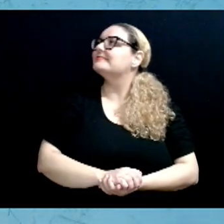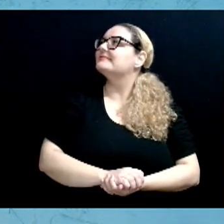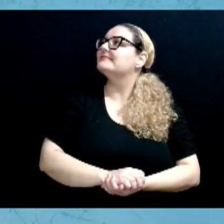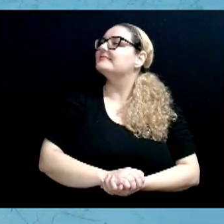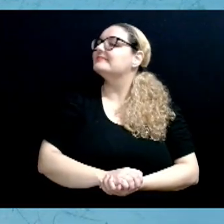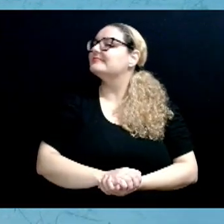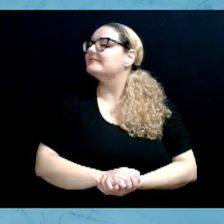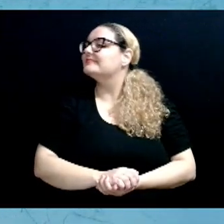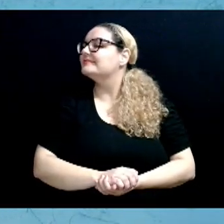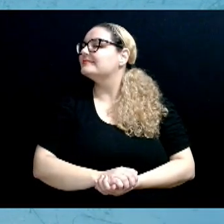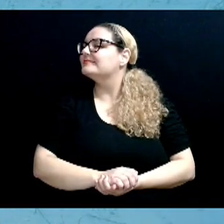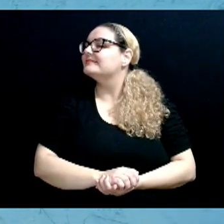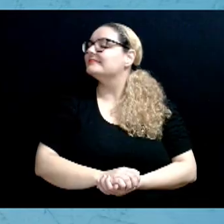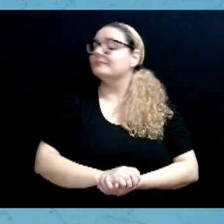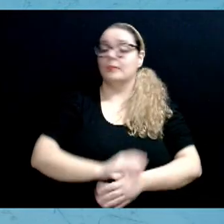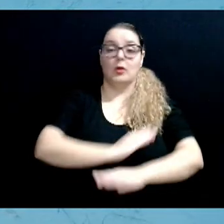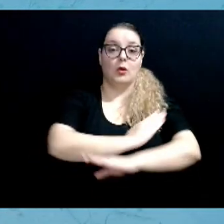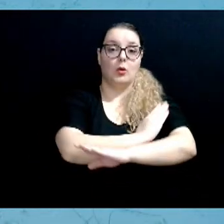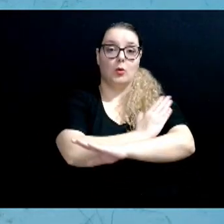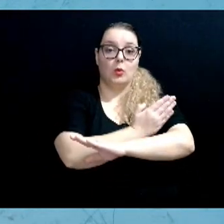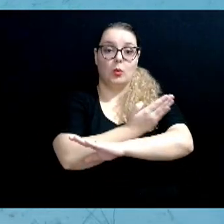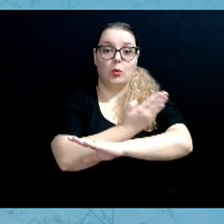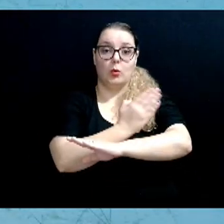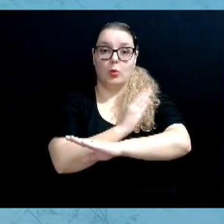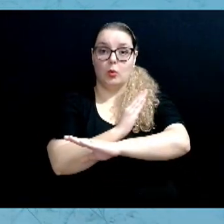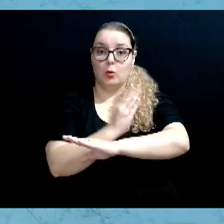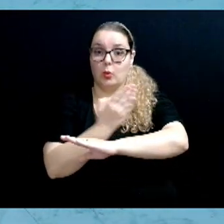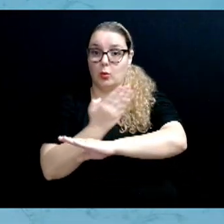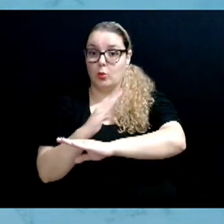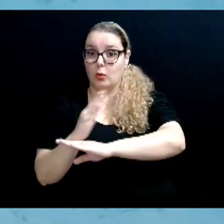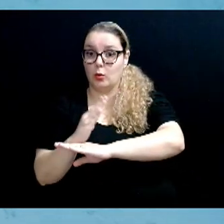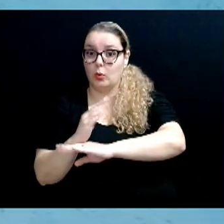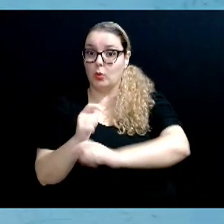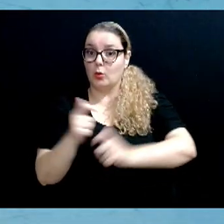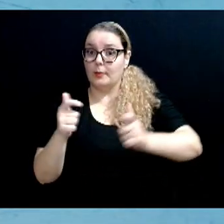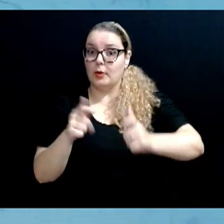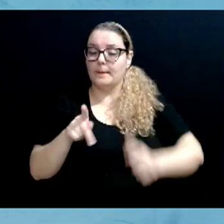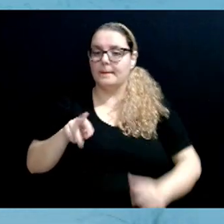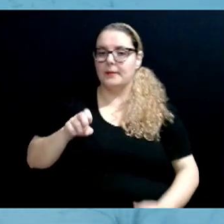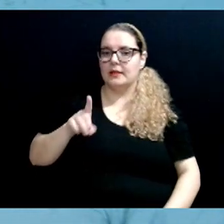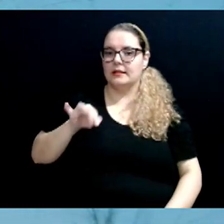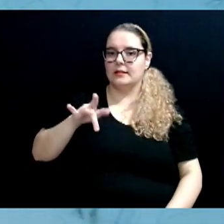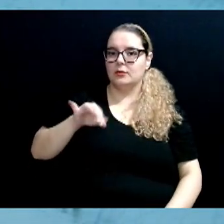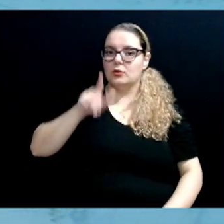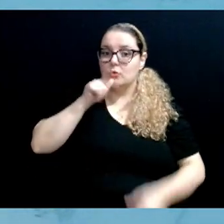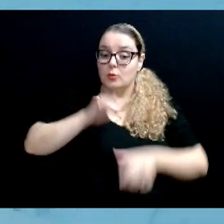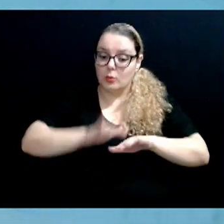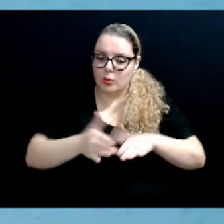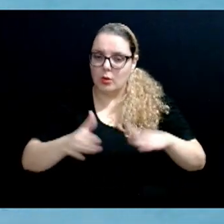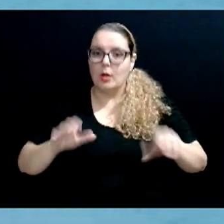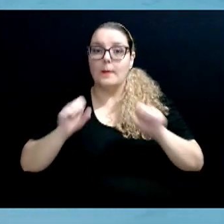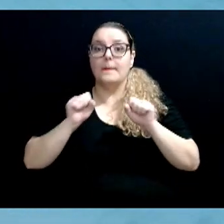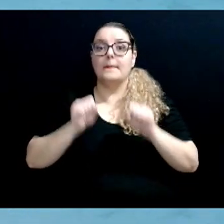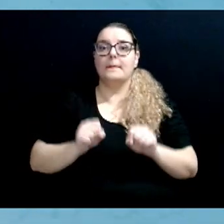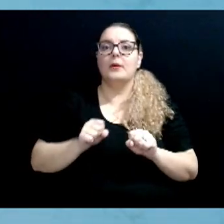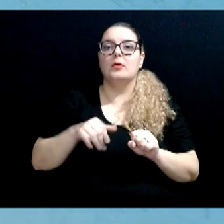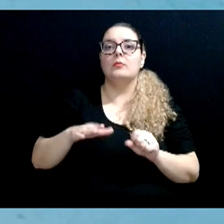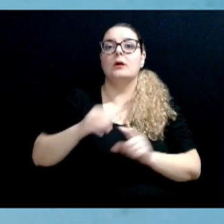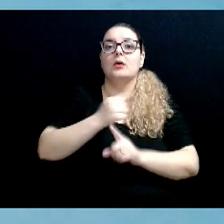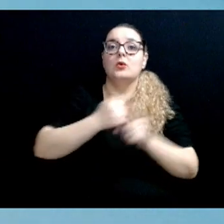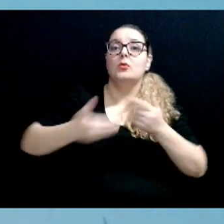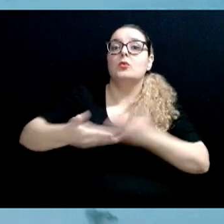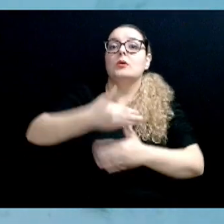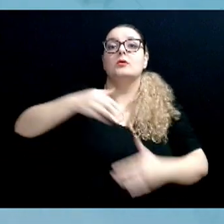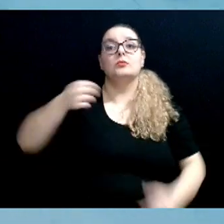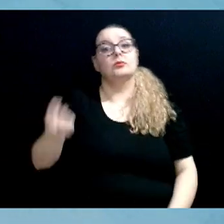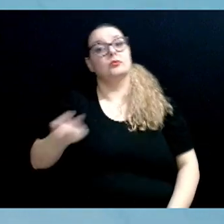O tubarão, considerado um dos maiores predadores dos mares, pode ser mais sociável do que se imagina. Um